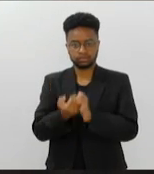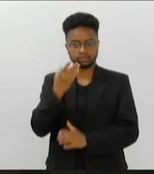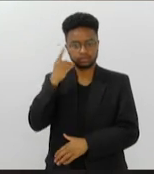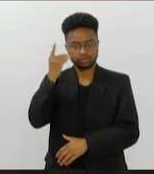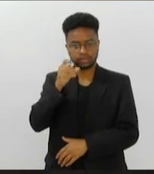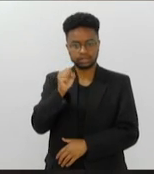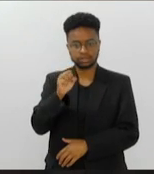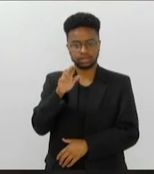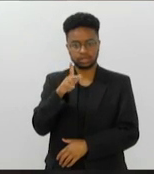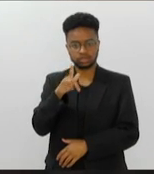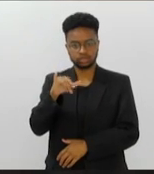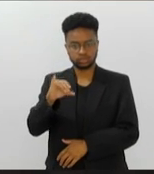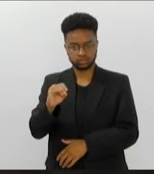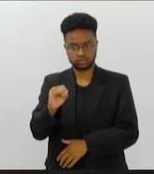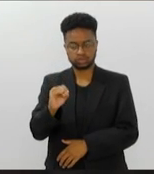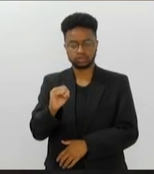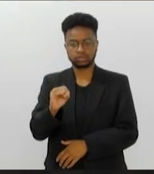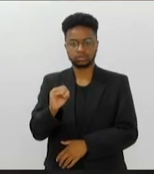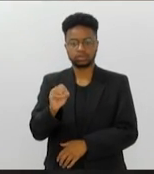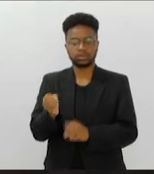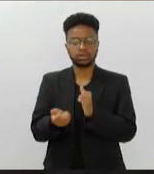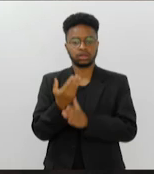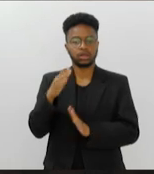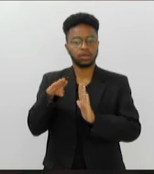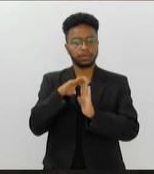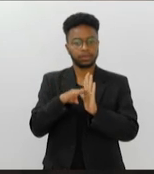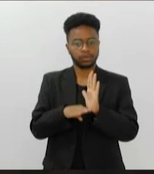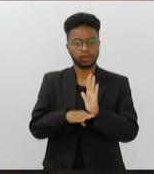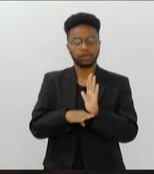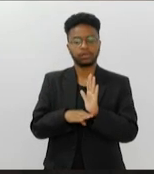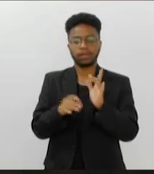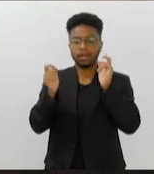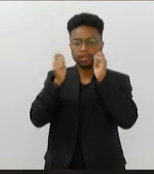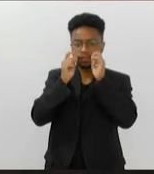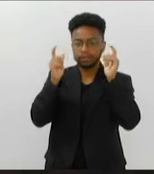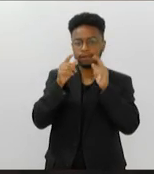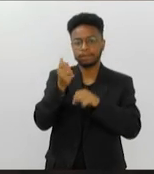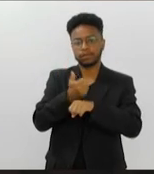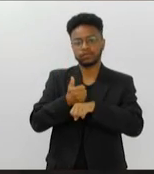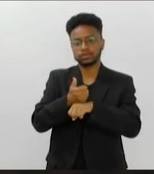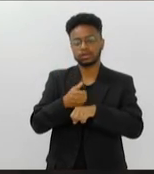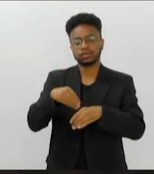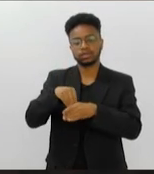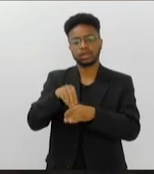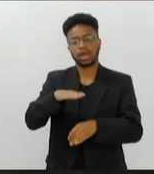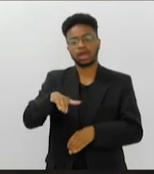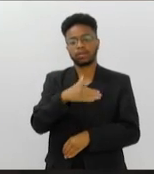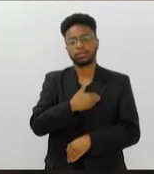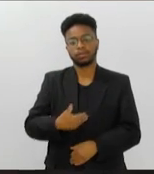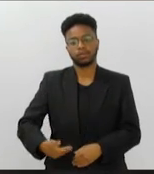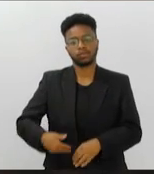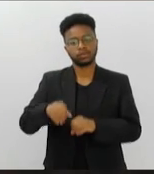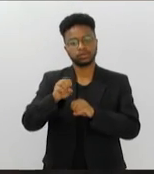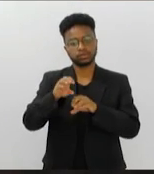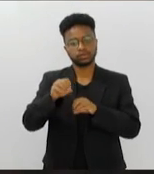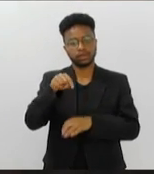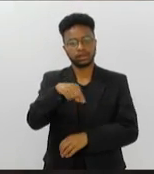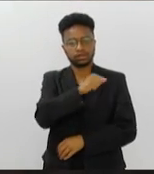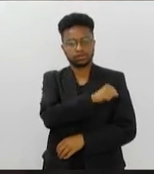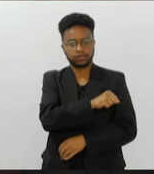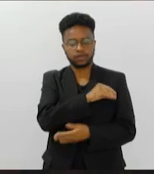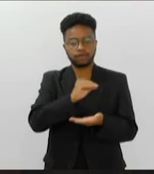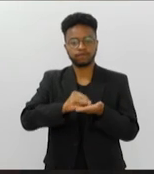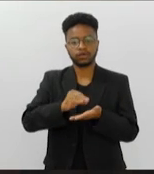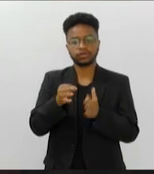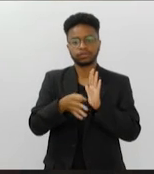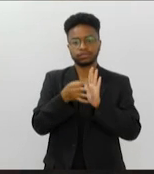Sérgio Fernandes, que cria o programa Despertar Profissional na Rede Pública de Ensino do Estado do Rio de Janeiro, pendendo de